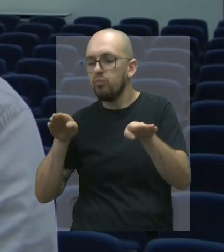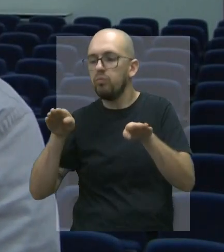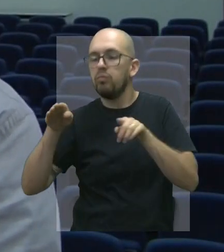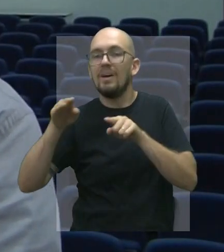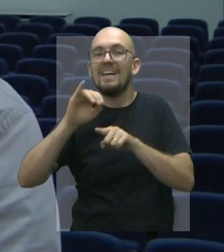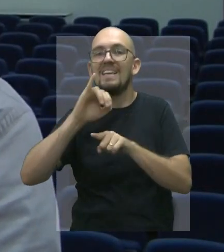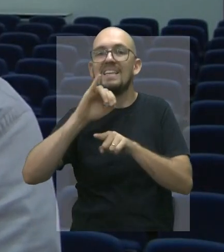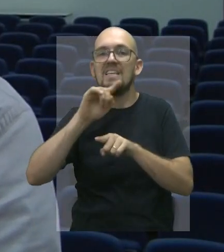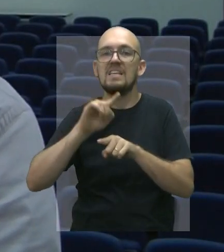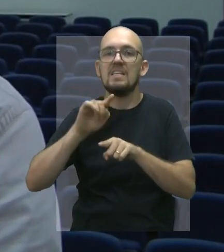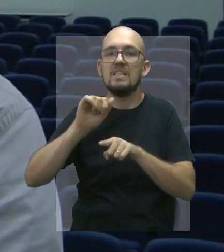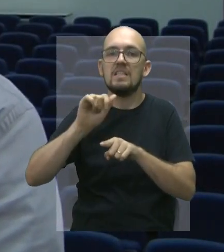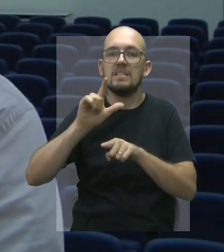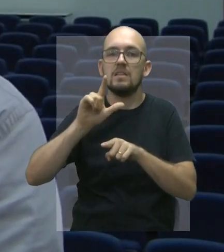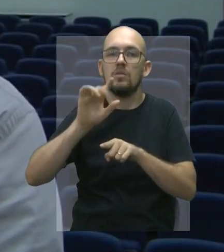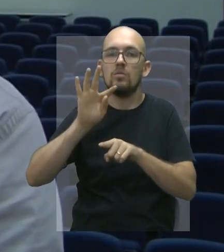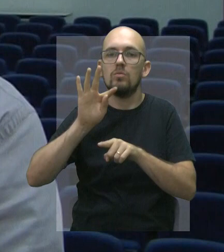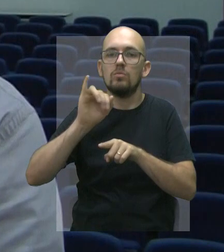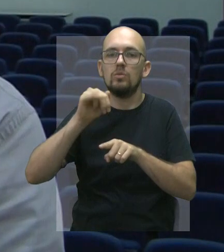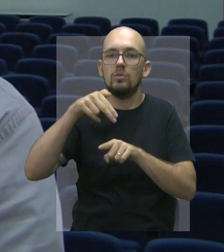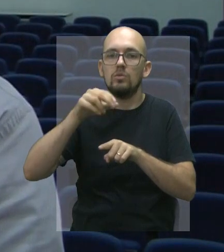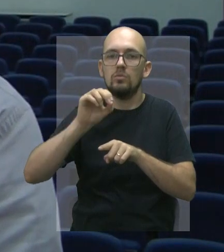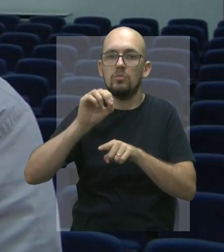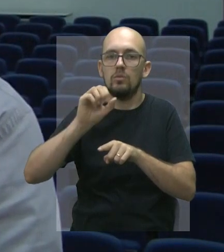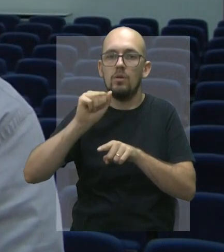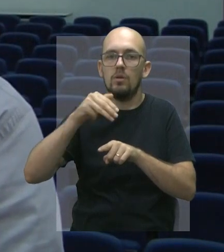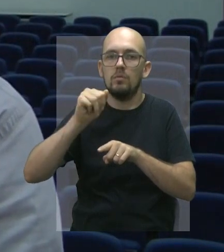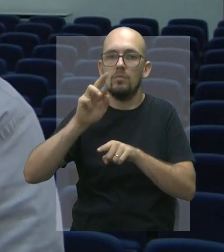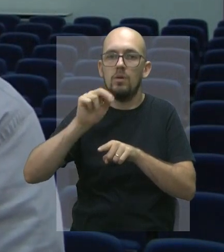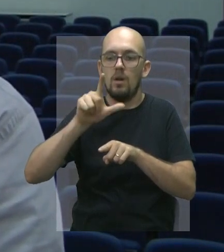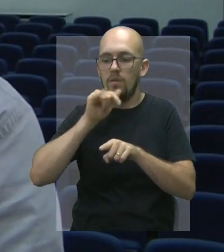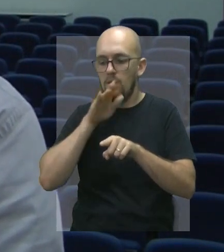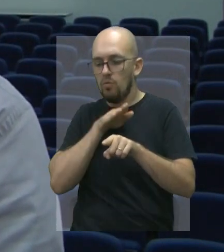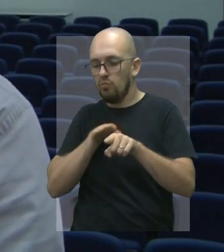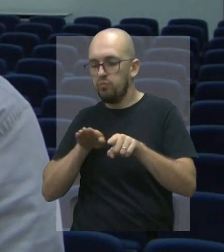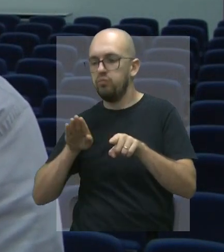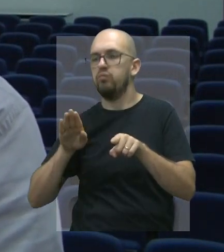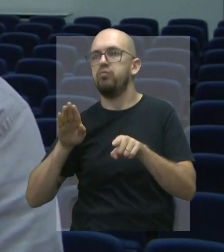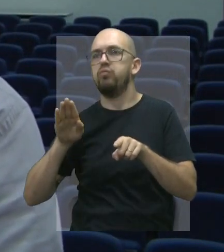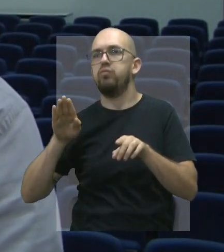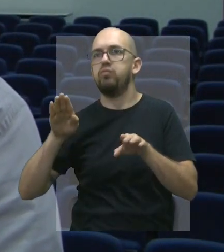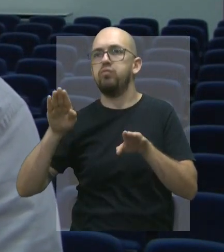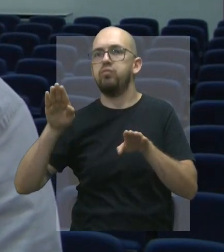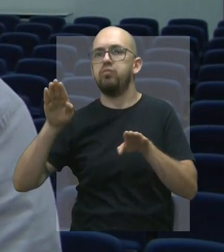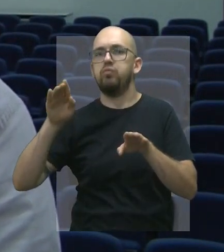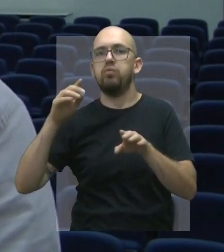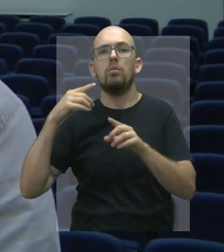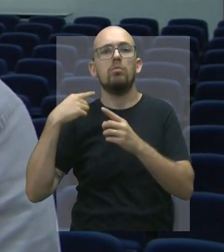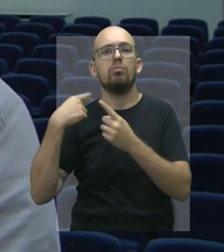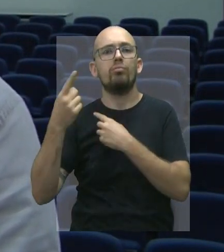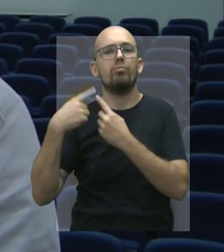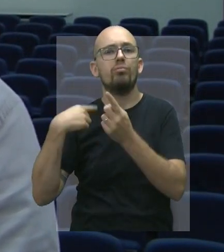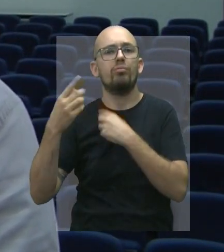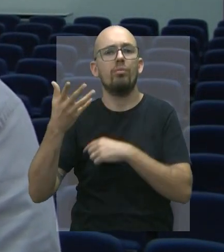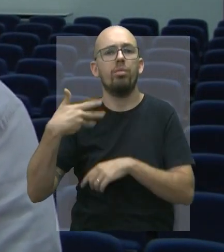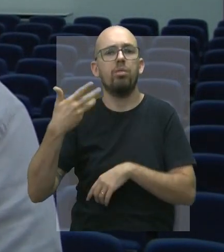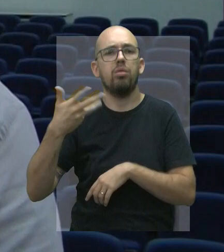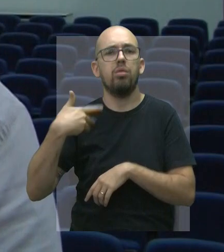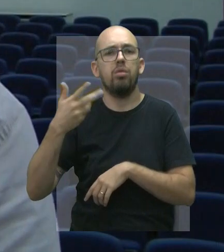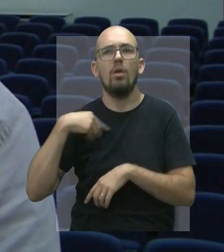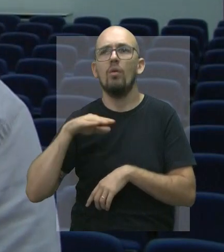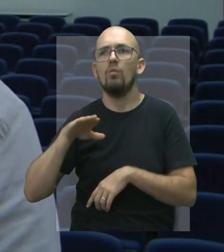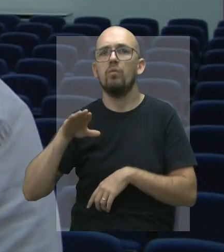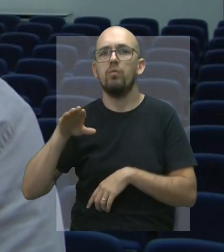você sobe pela Exaltino da Manoel Carvalho, vai seguir um fluxo contínuo A proposta do anel é que ele